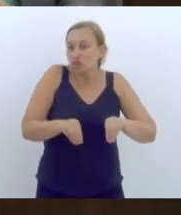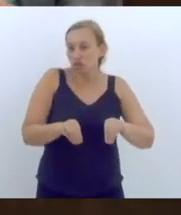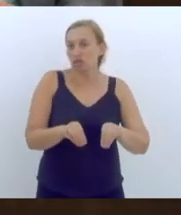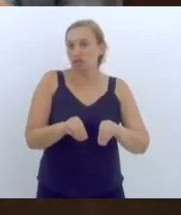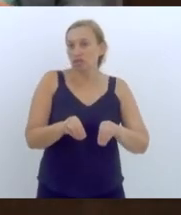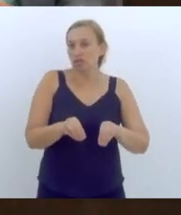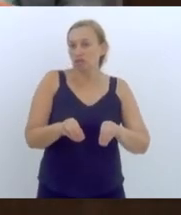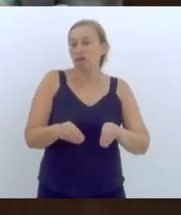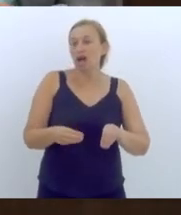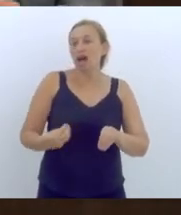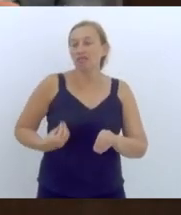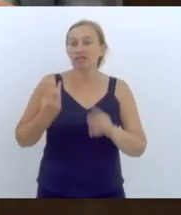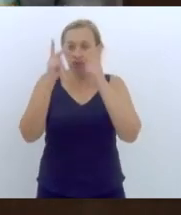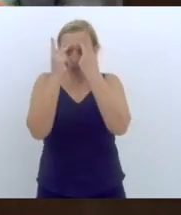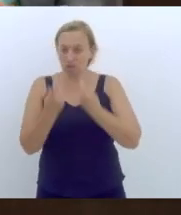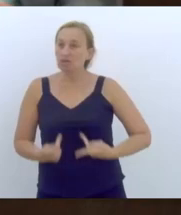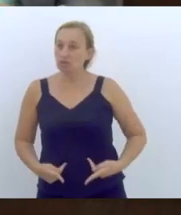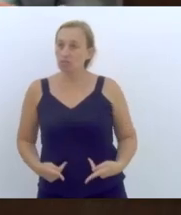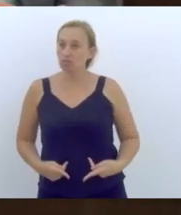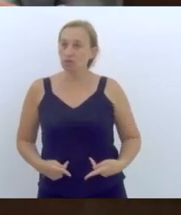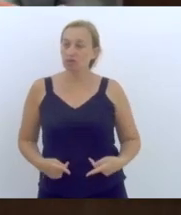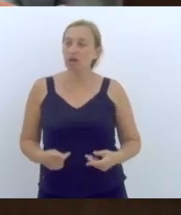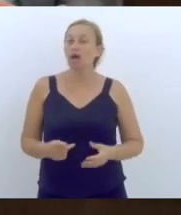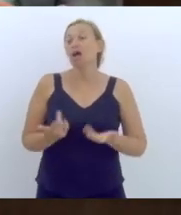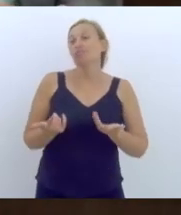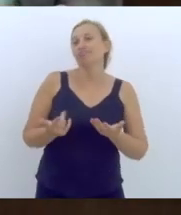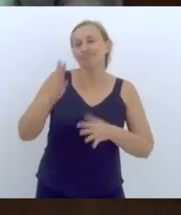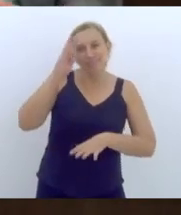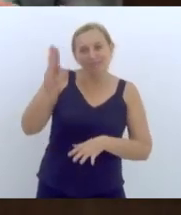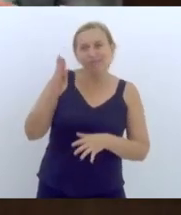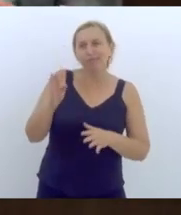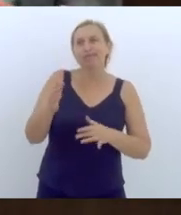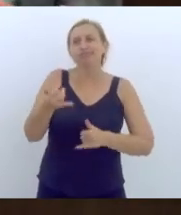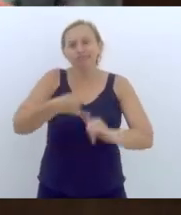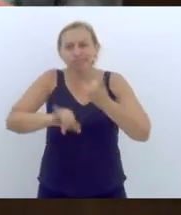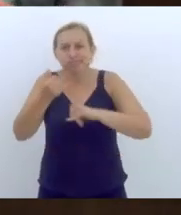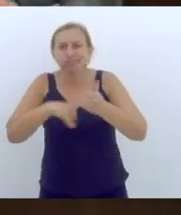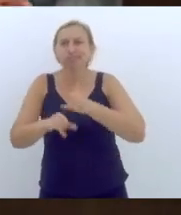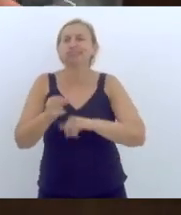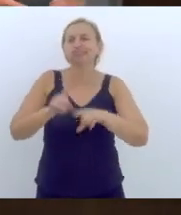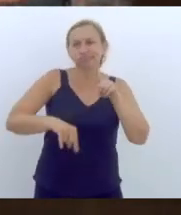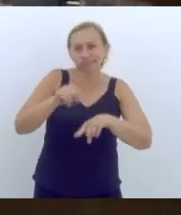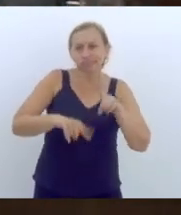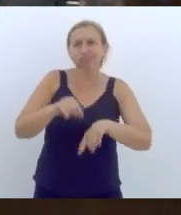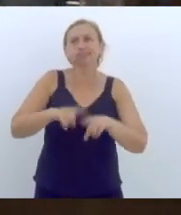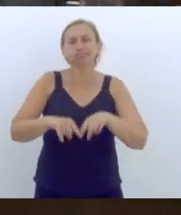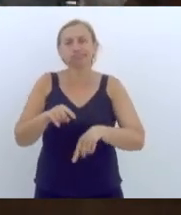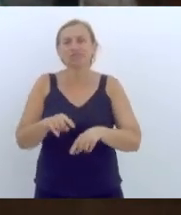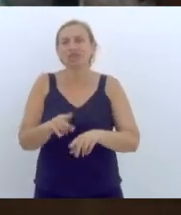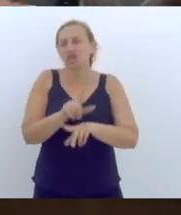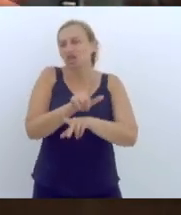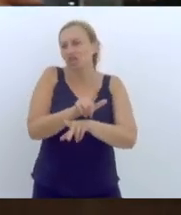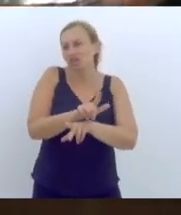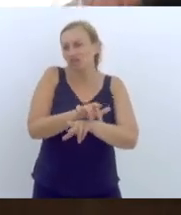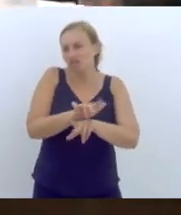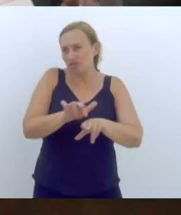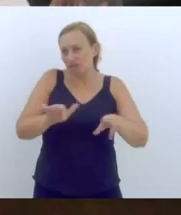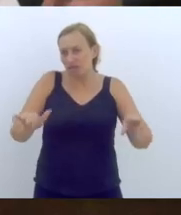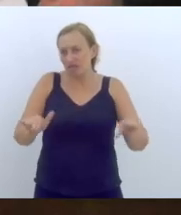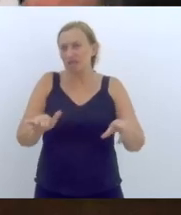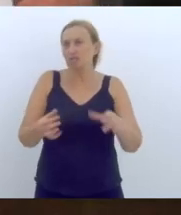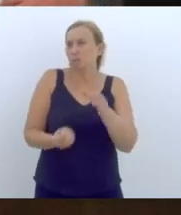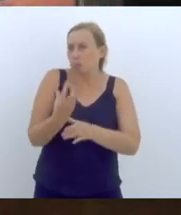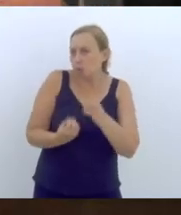alimentos, especialmente a contaminação química que vem de determinadas